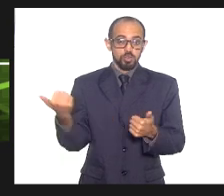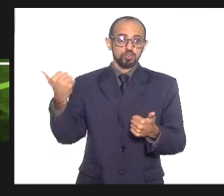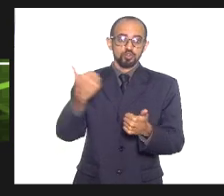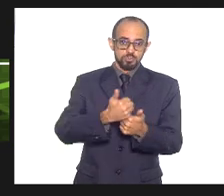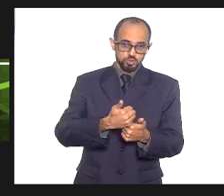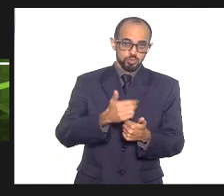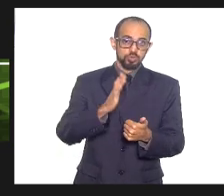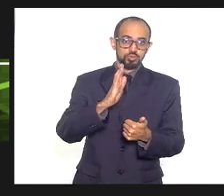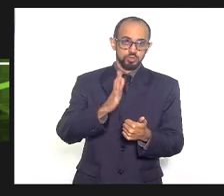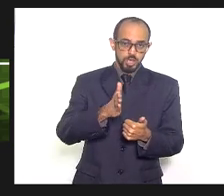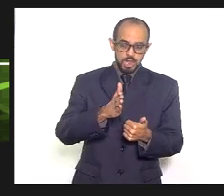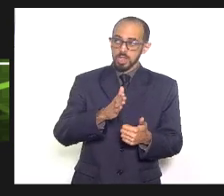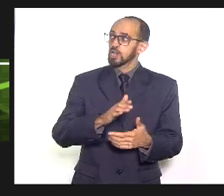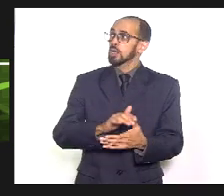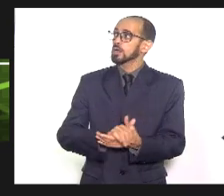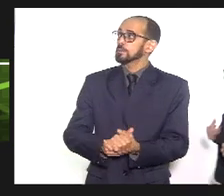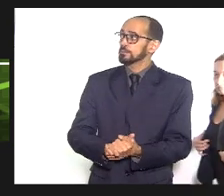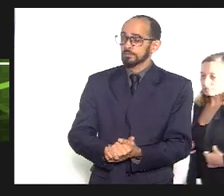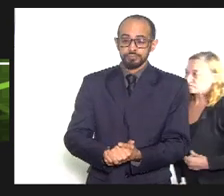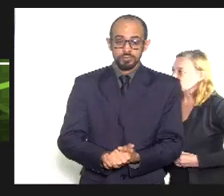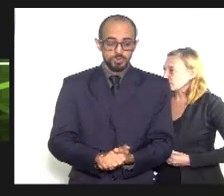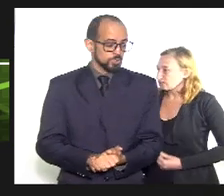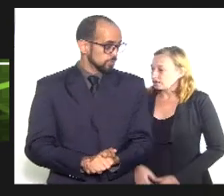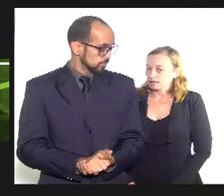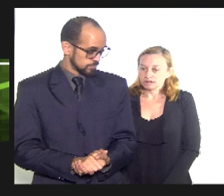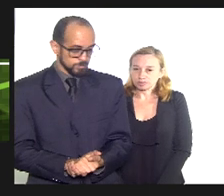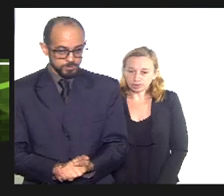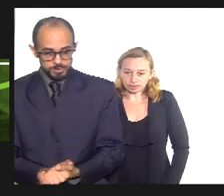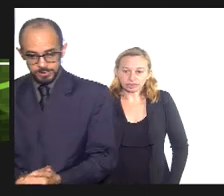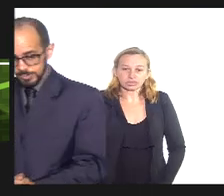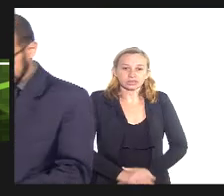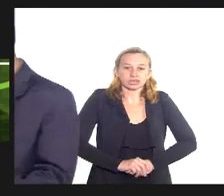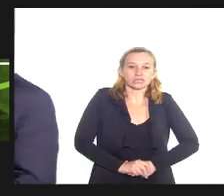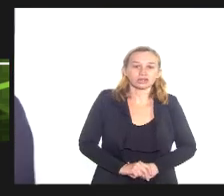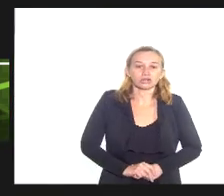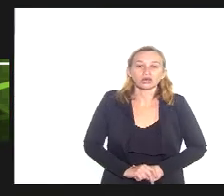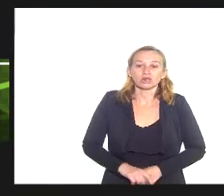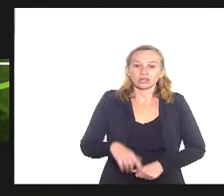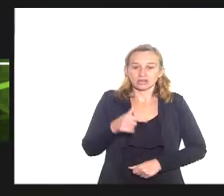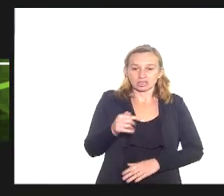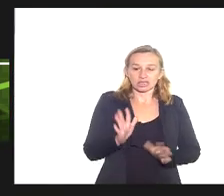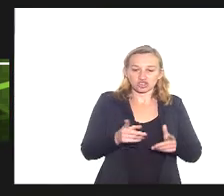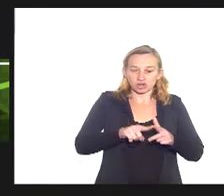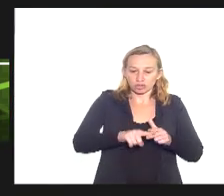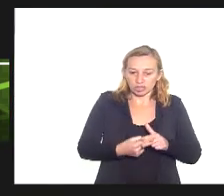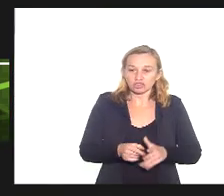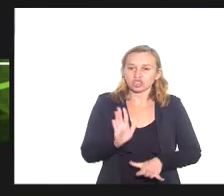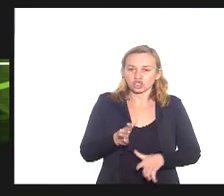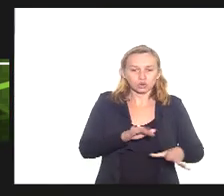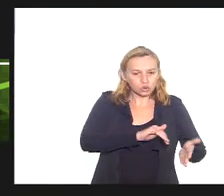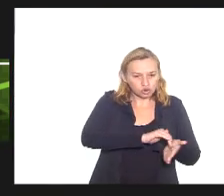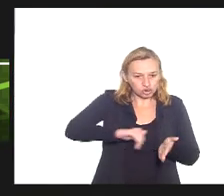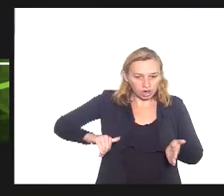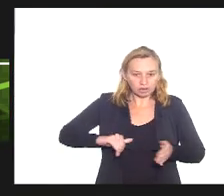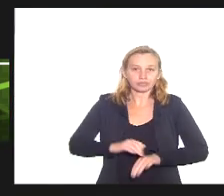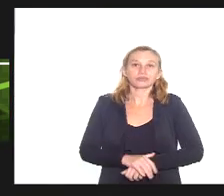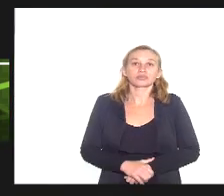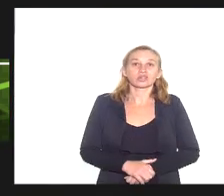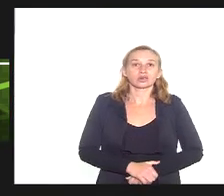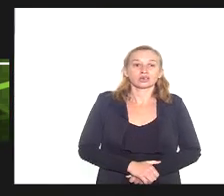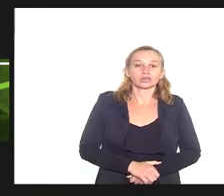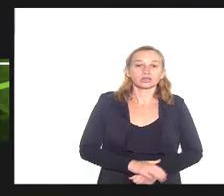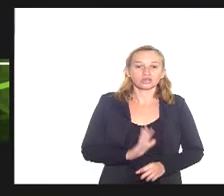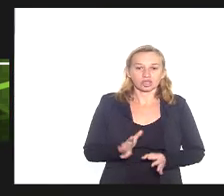substituído. Os outros 7 risers que requeriam manutenção já foram todos retirados do campo,